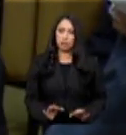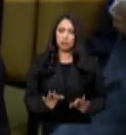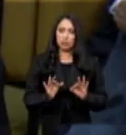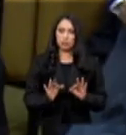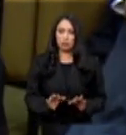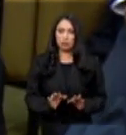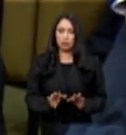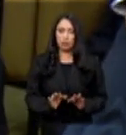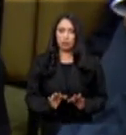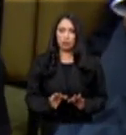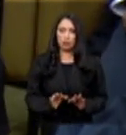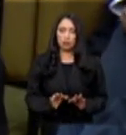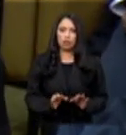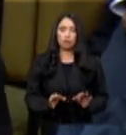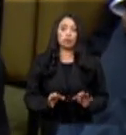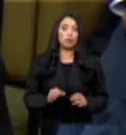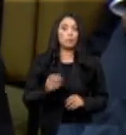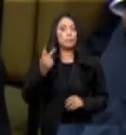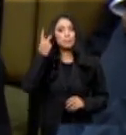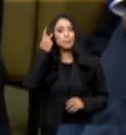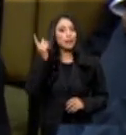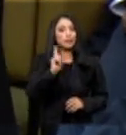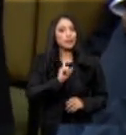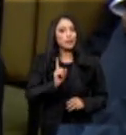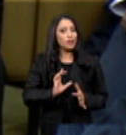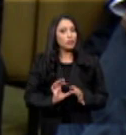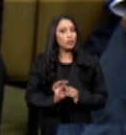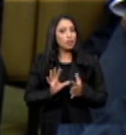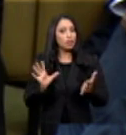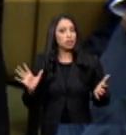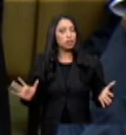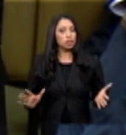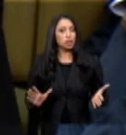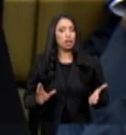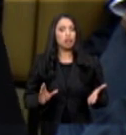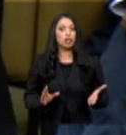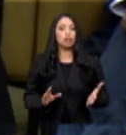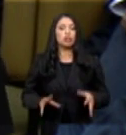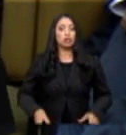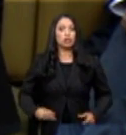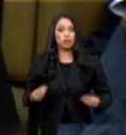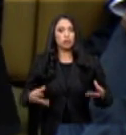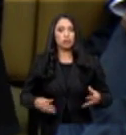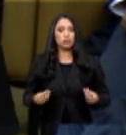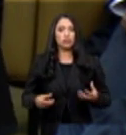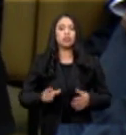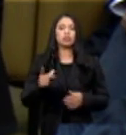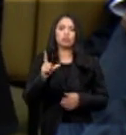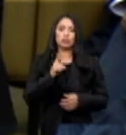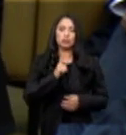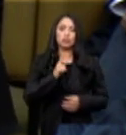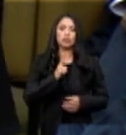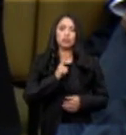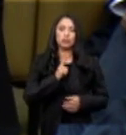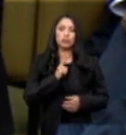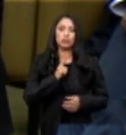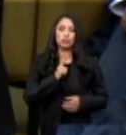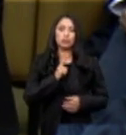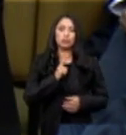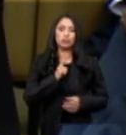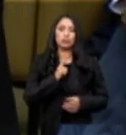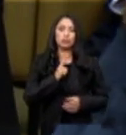dispositivo, para não permitir que os investimentos decorrentes da